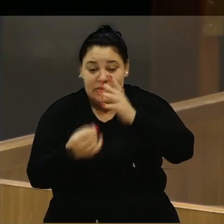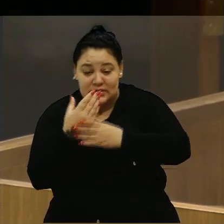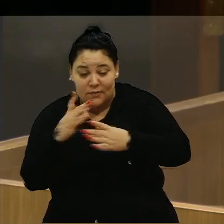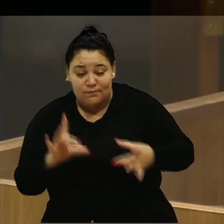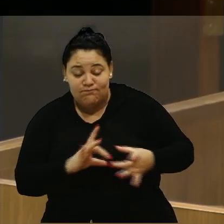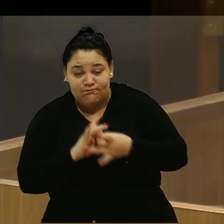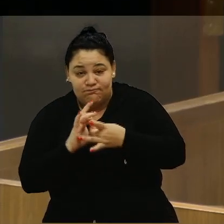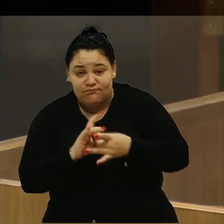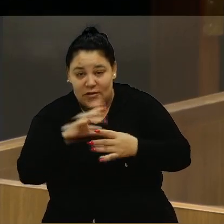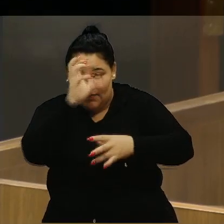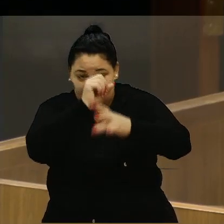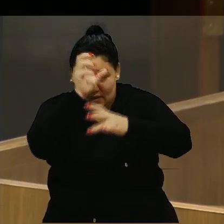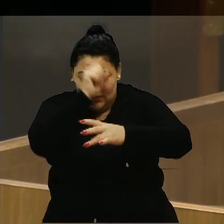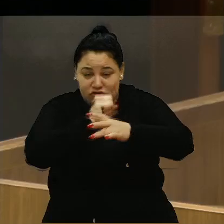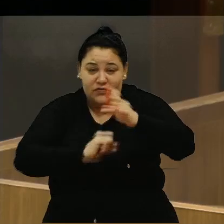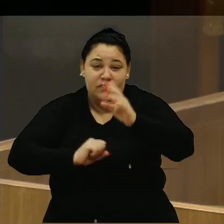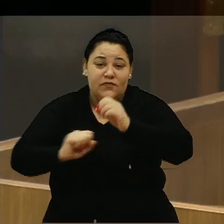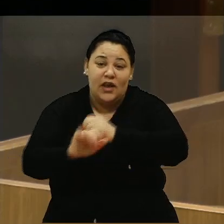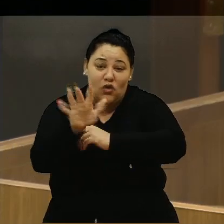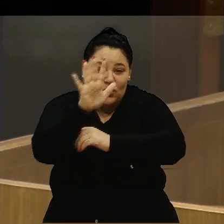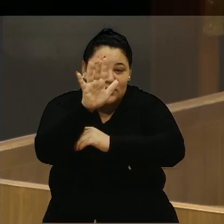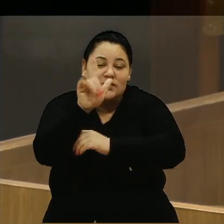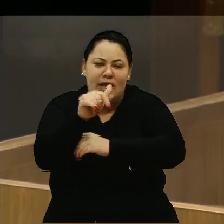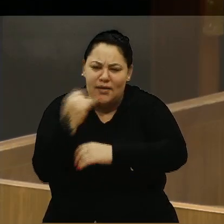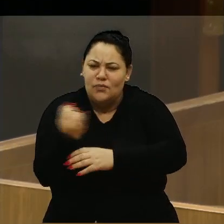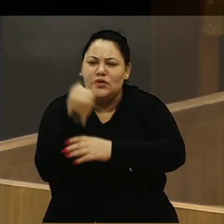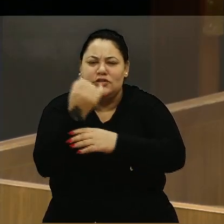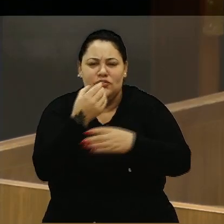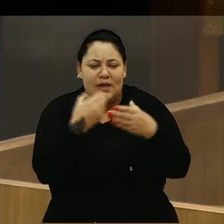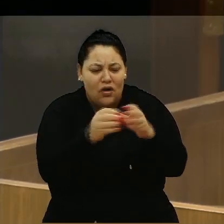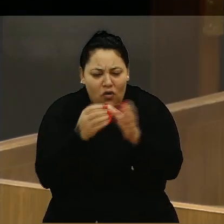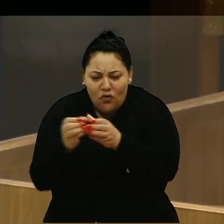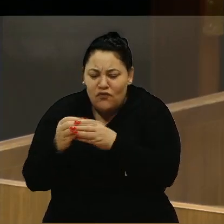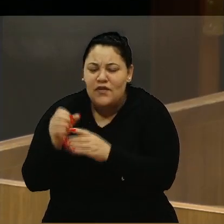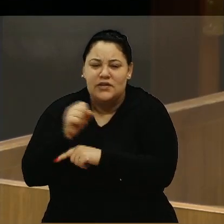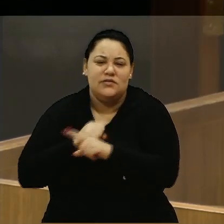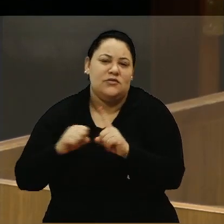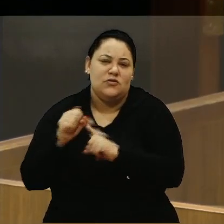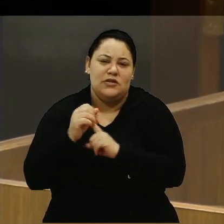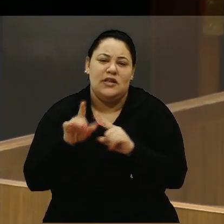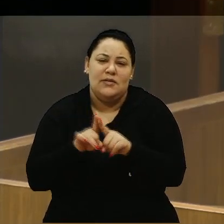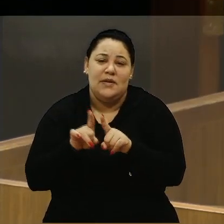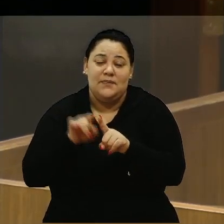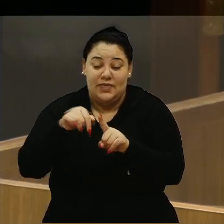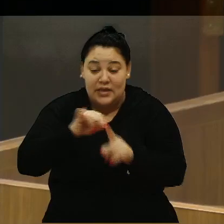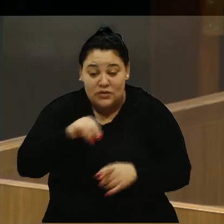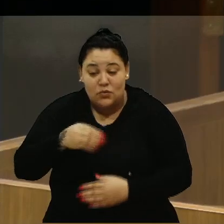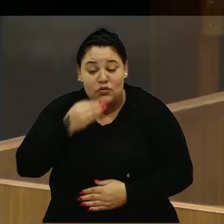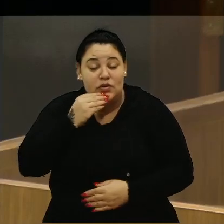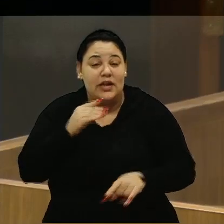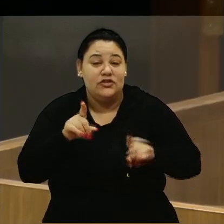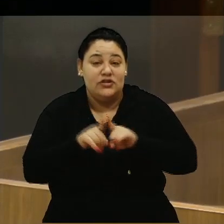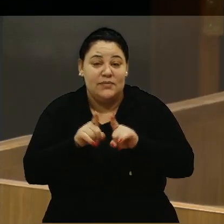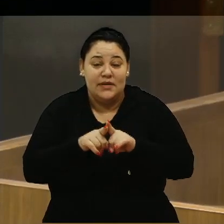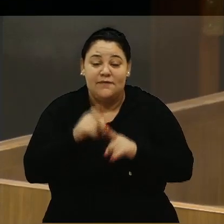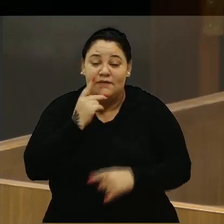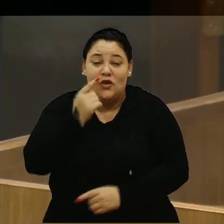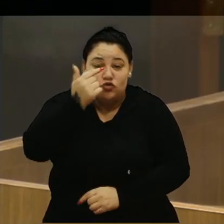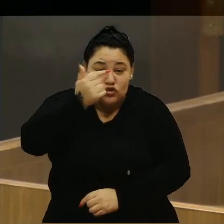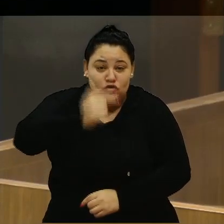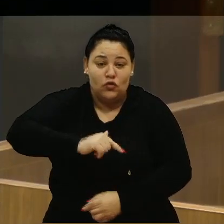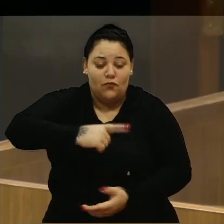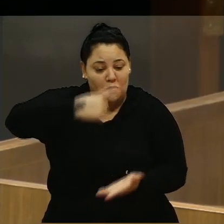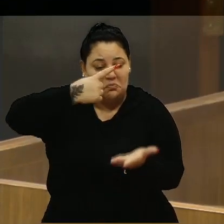valores essenciais para a vida em sociedade. Nessa oportunidade, renovamos nosso compromisso de